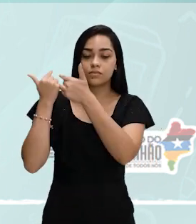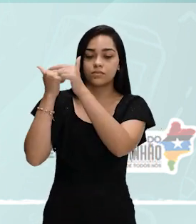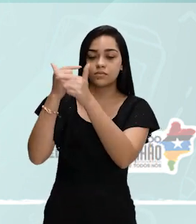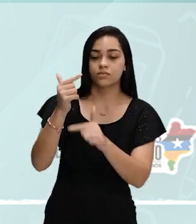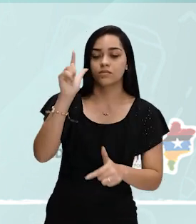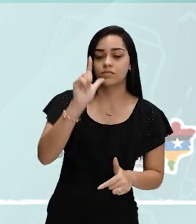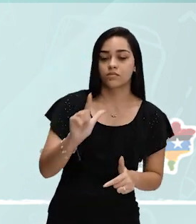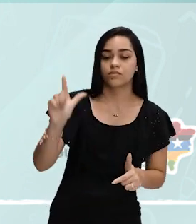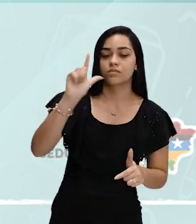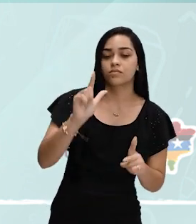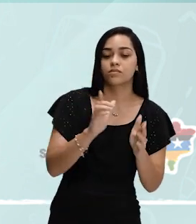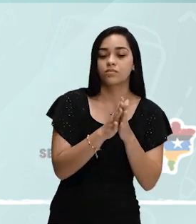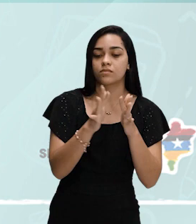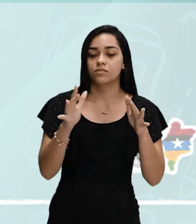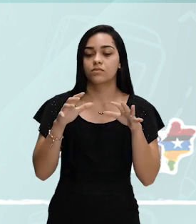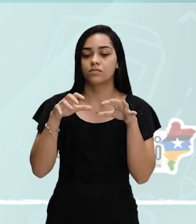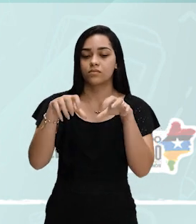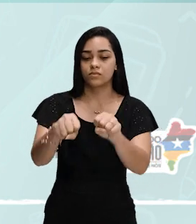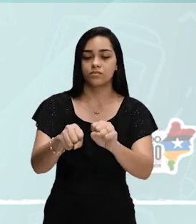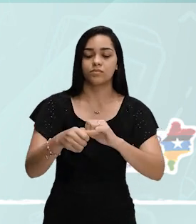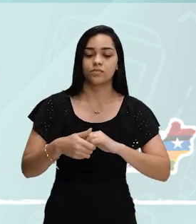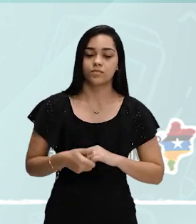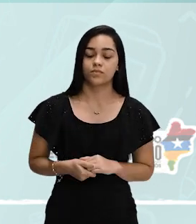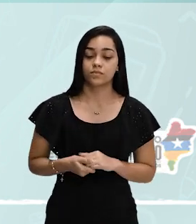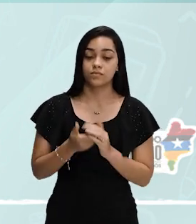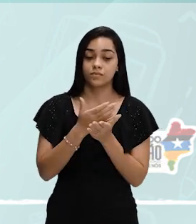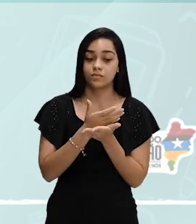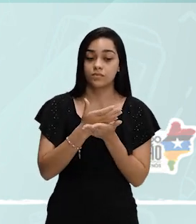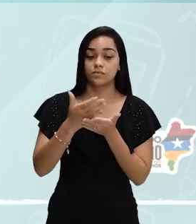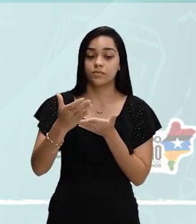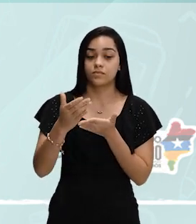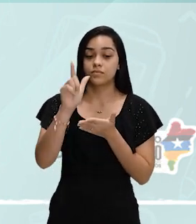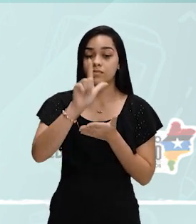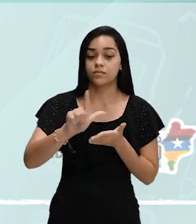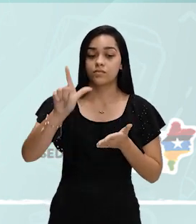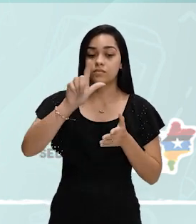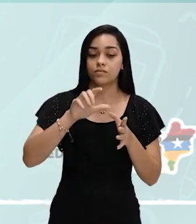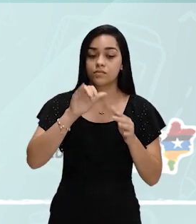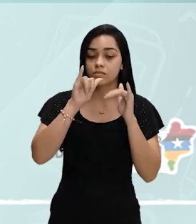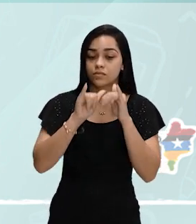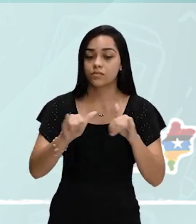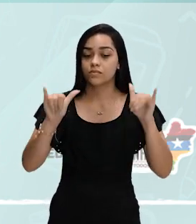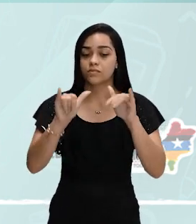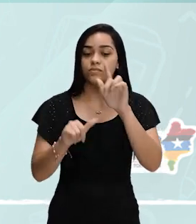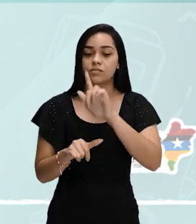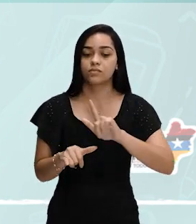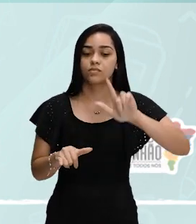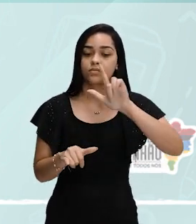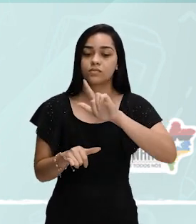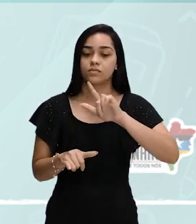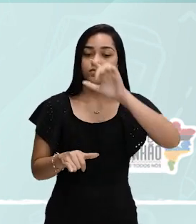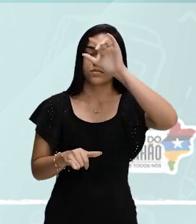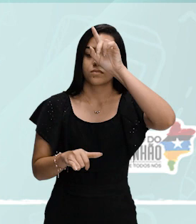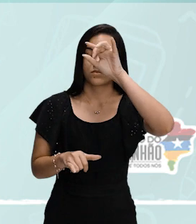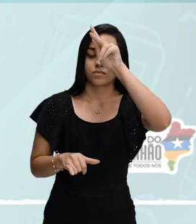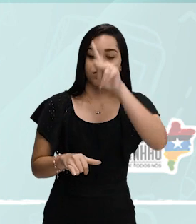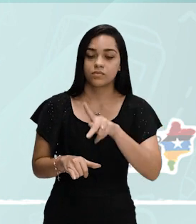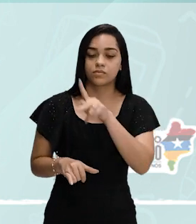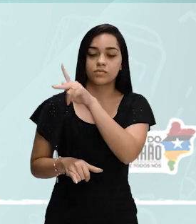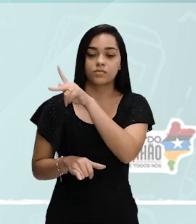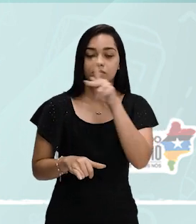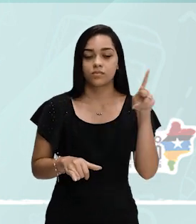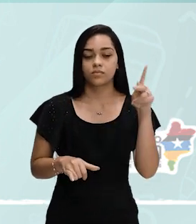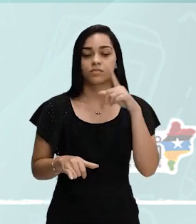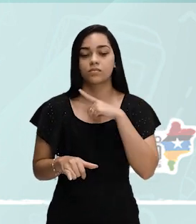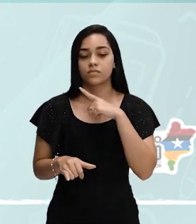está a tradição literária do período colonial. Ela foi introduzida pela literatura de informação e literatura